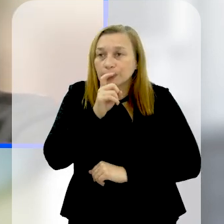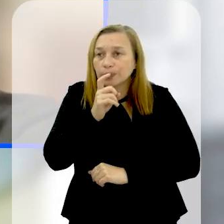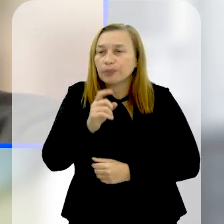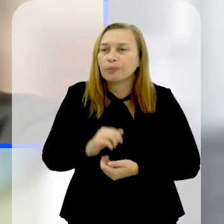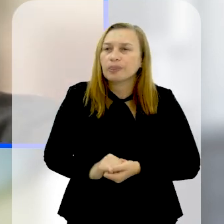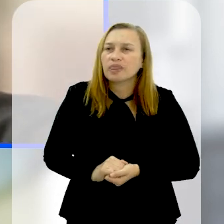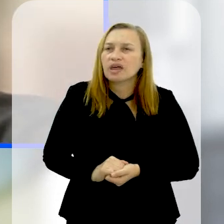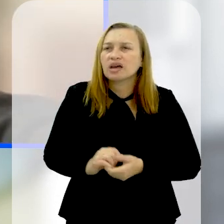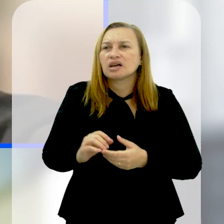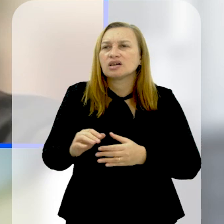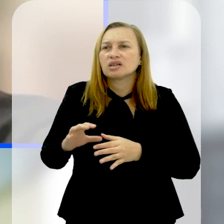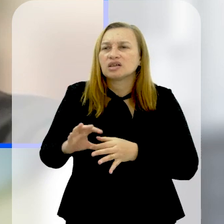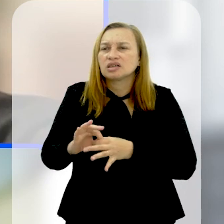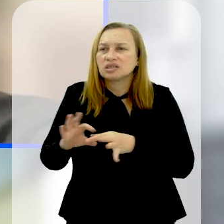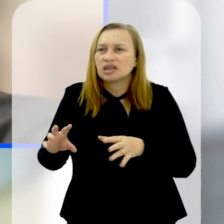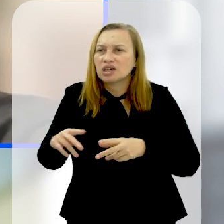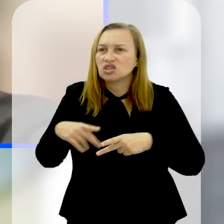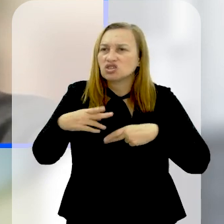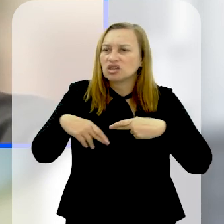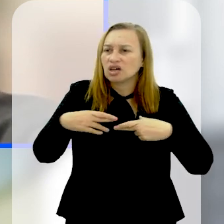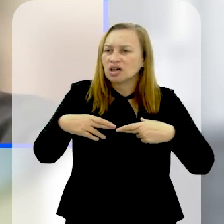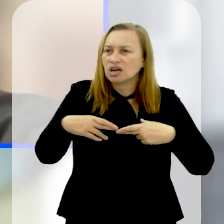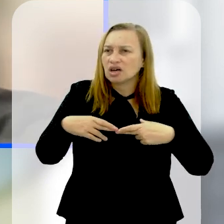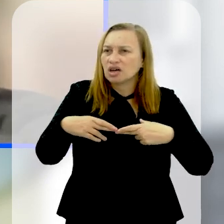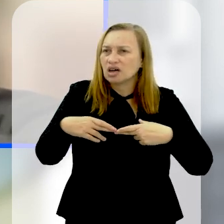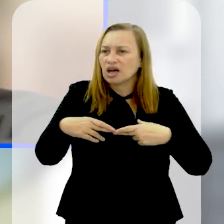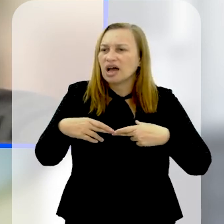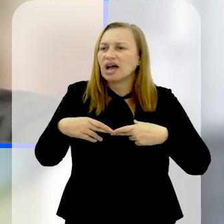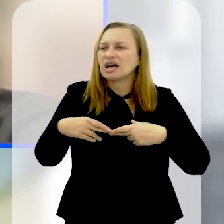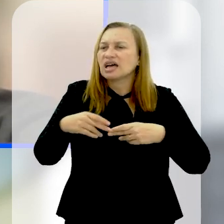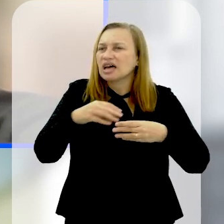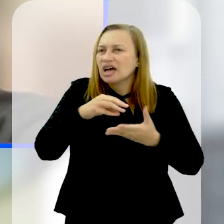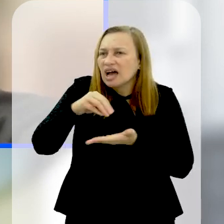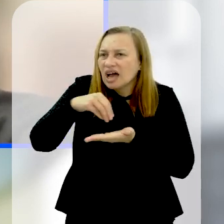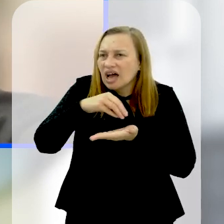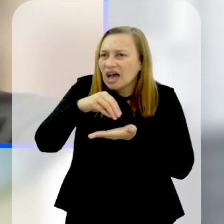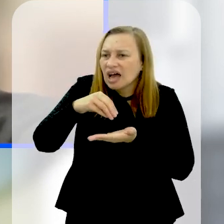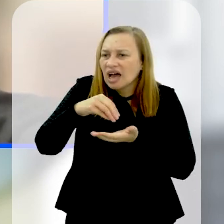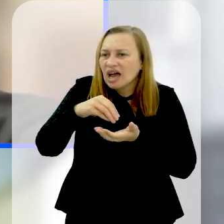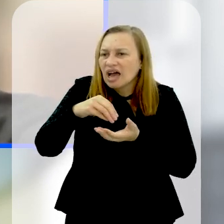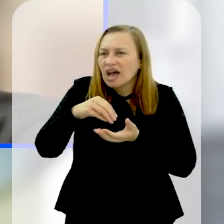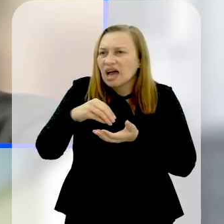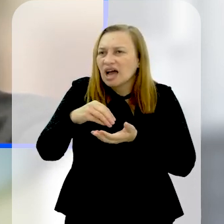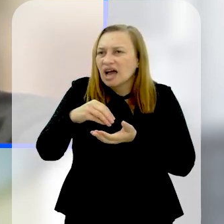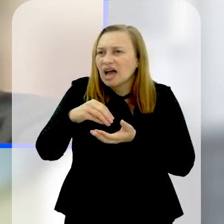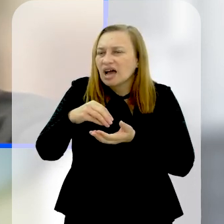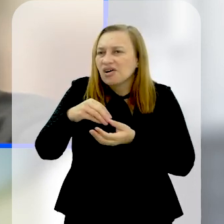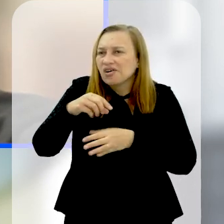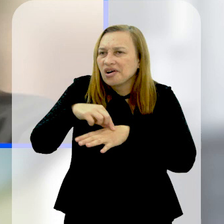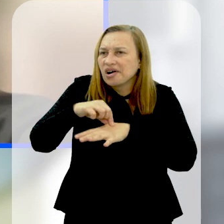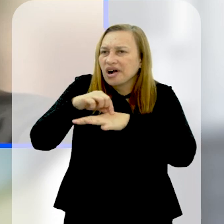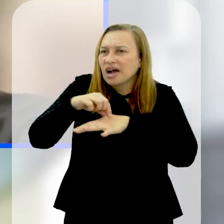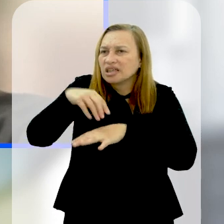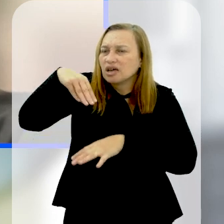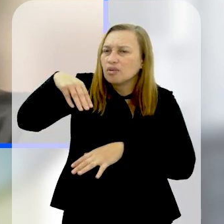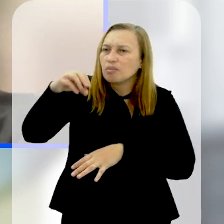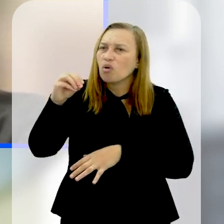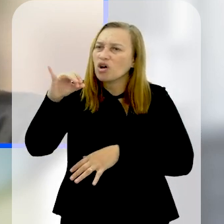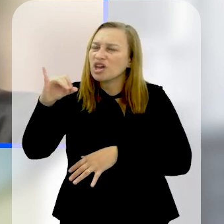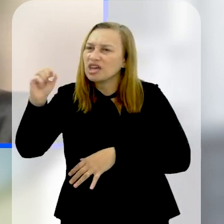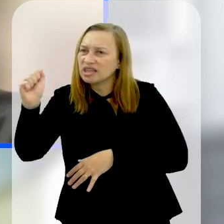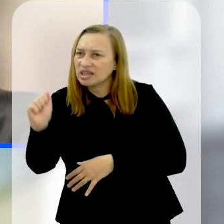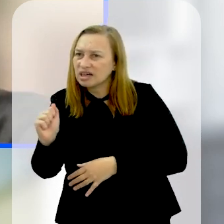temperando durante a semana. Deixa uma carne moída congelada, deixa um ovinho cozido na geladeira.